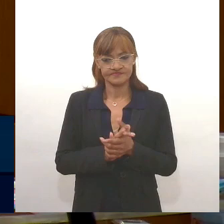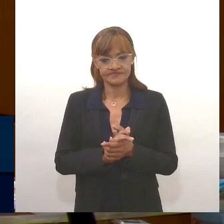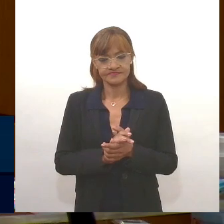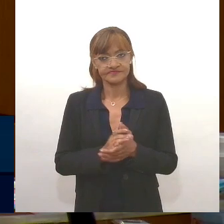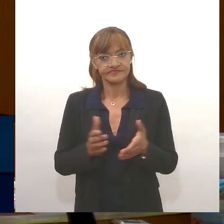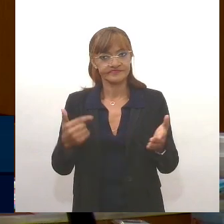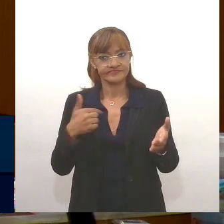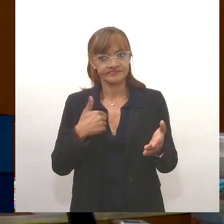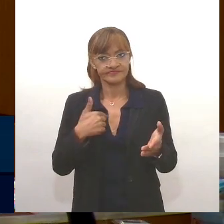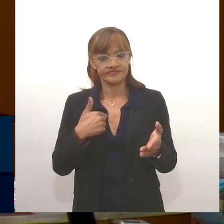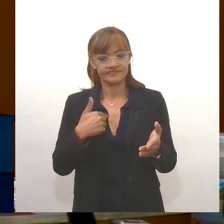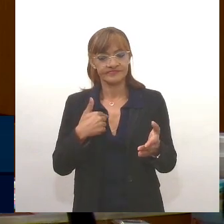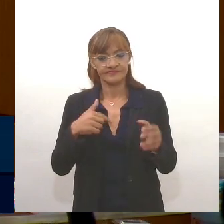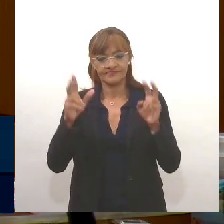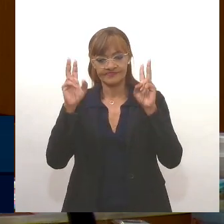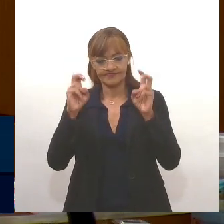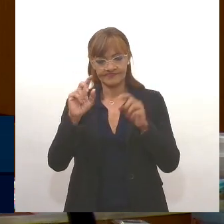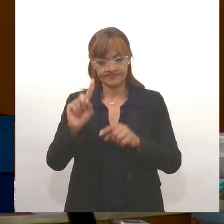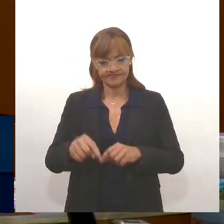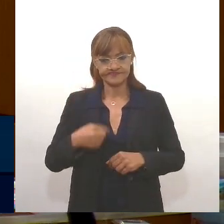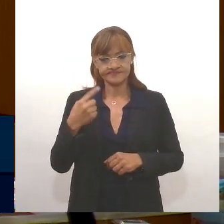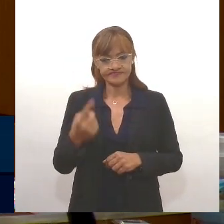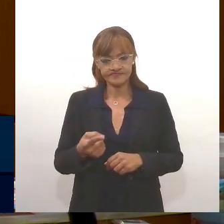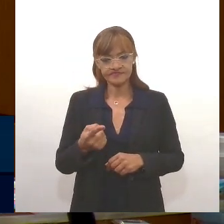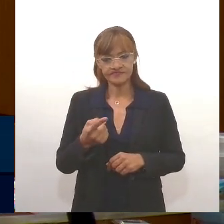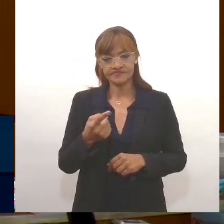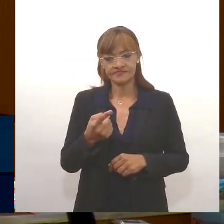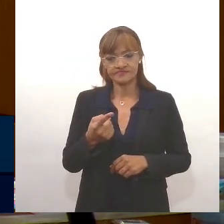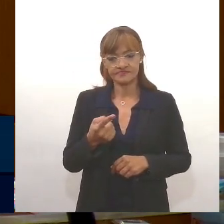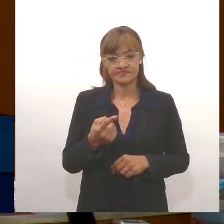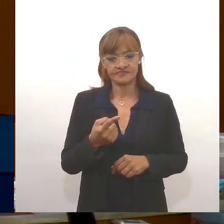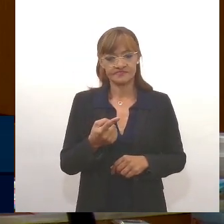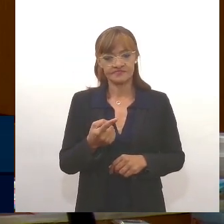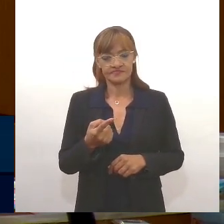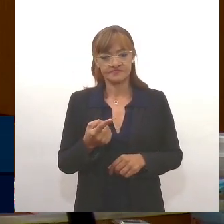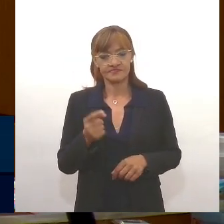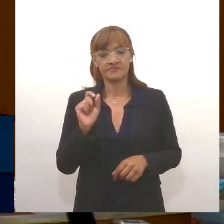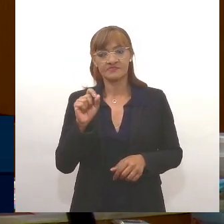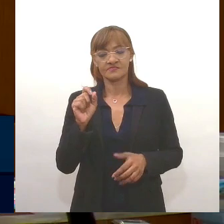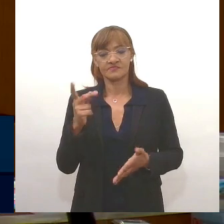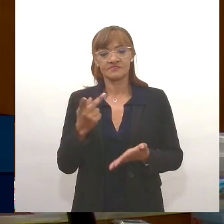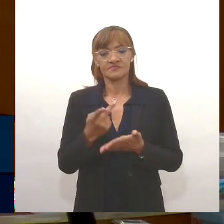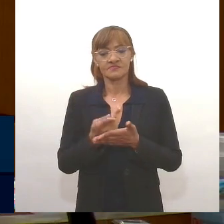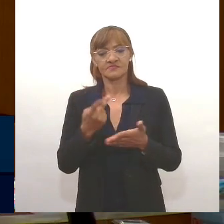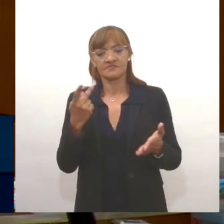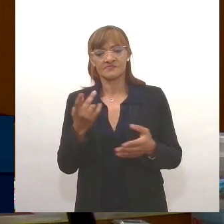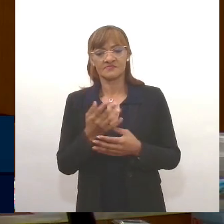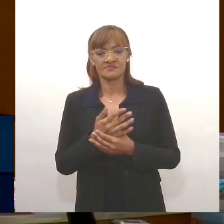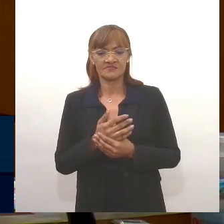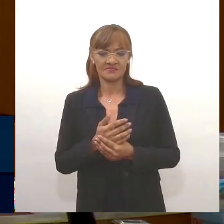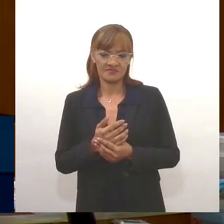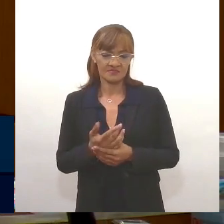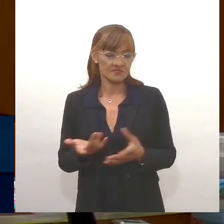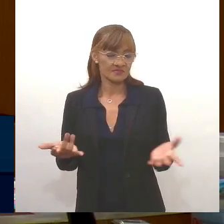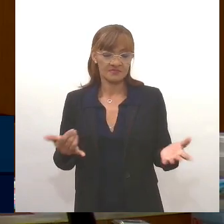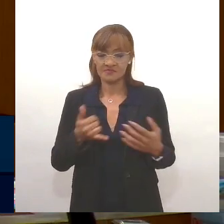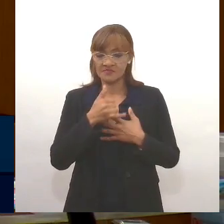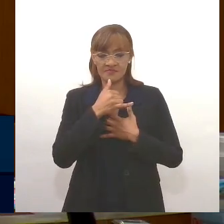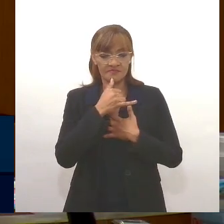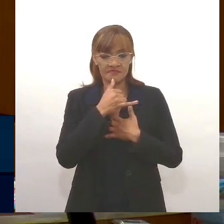para depois a gente poder falar sobre o ocorrido né que tá ocorrendo infelizmente não são